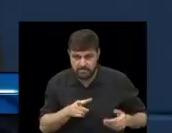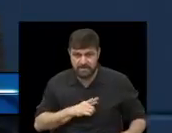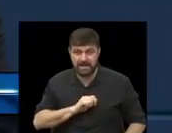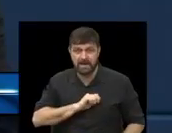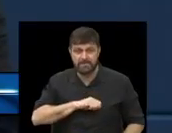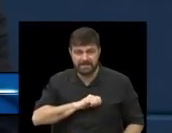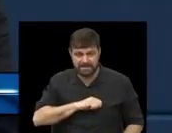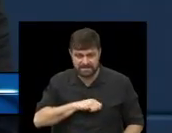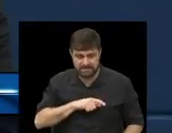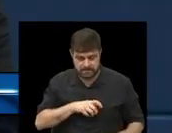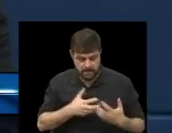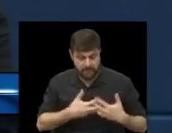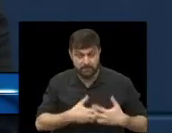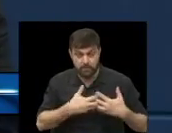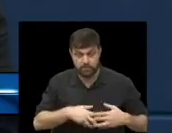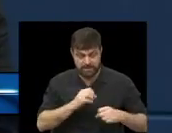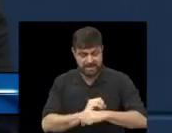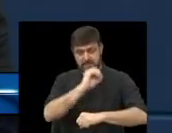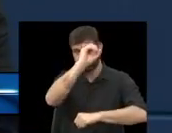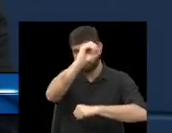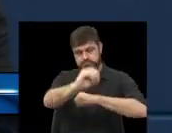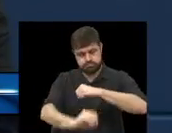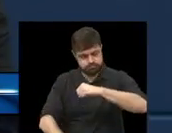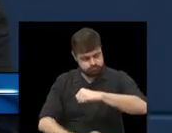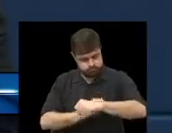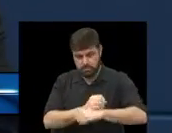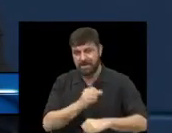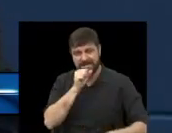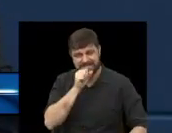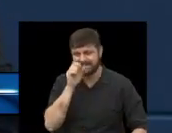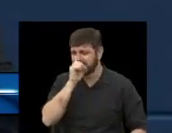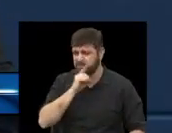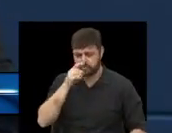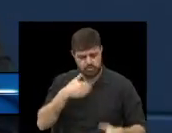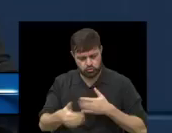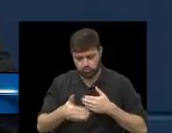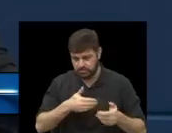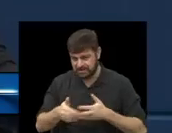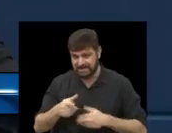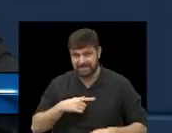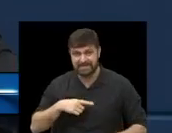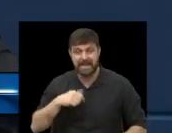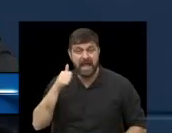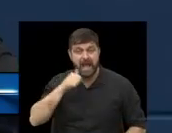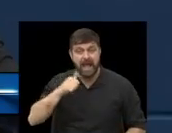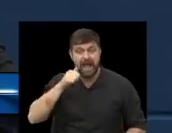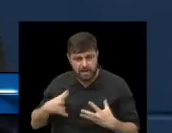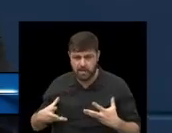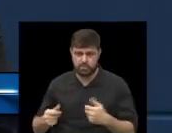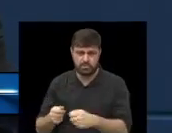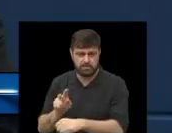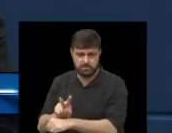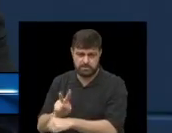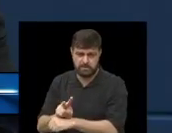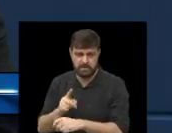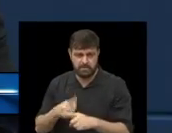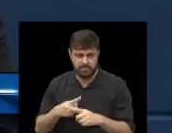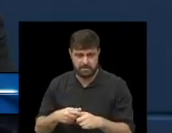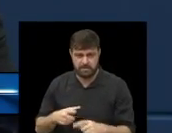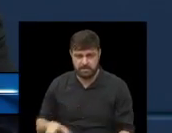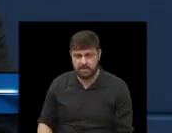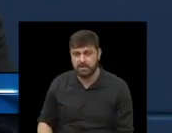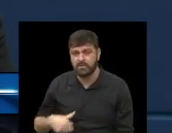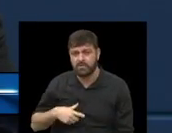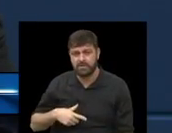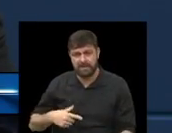deu características deste tipo de violência na cidade e falou da importância das unidades estarem perto da população. As características da